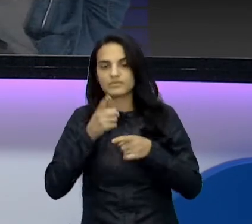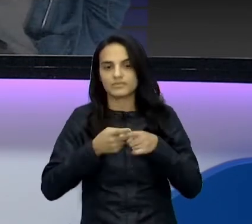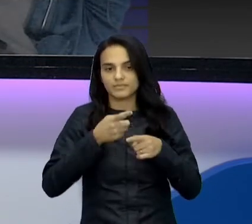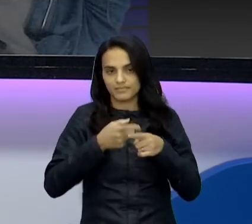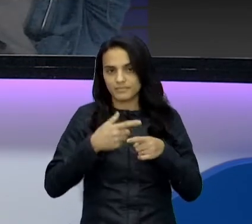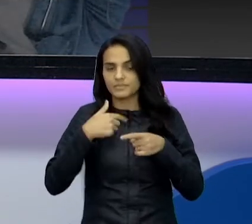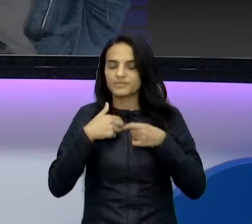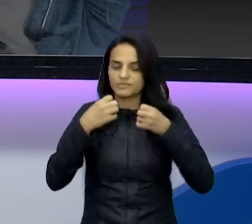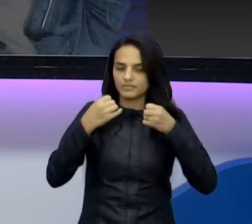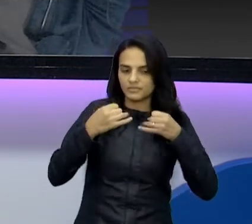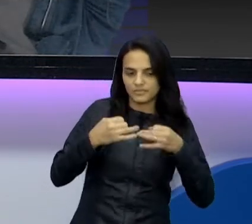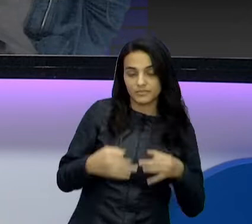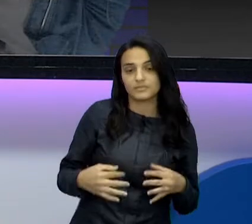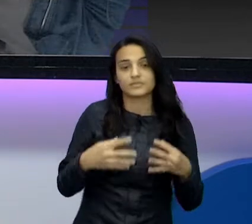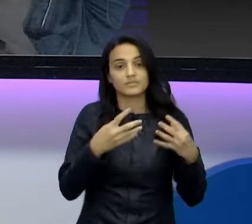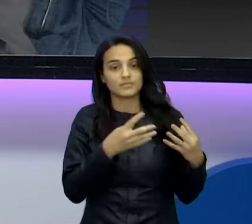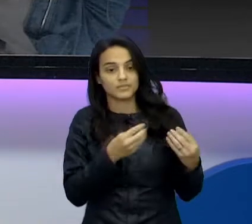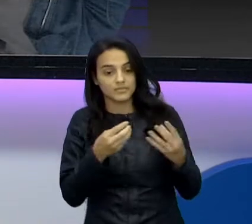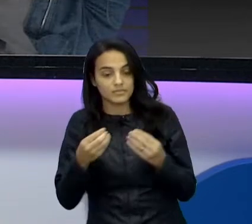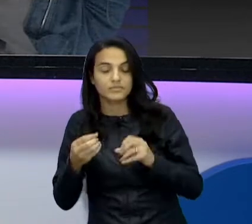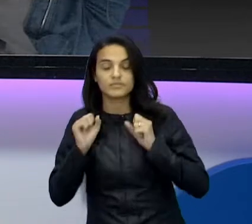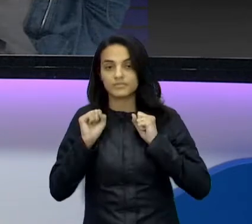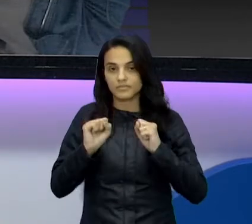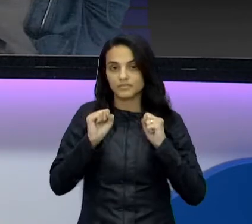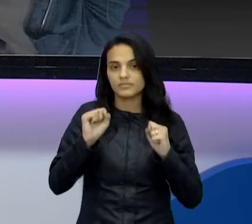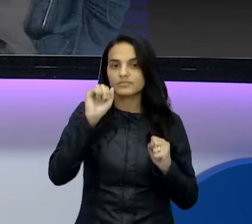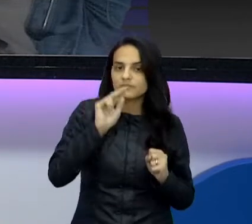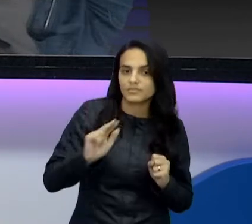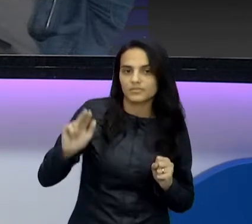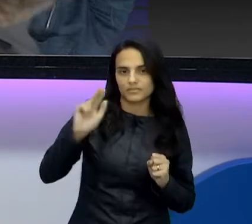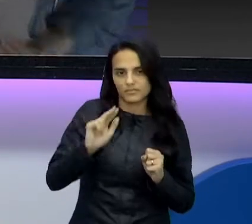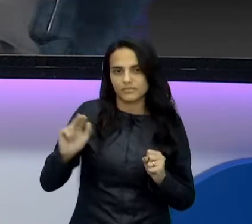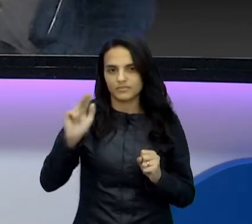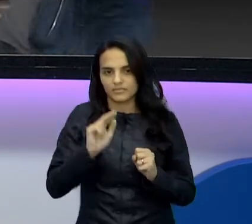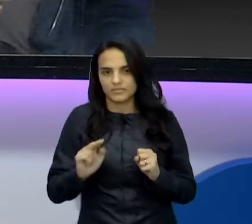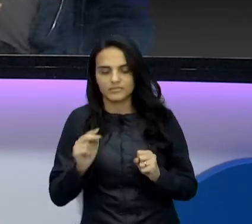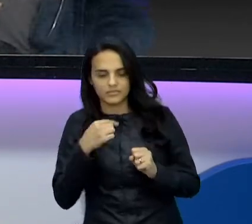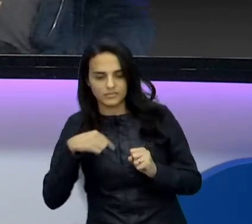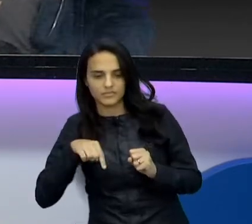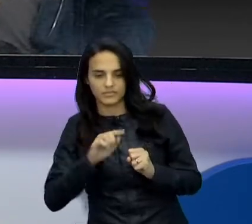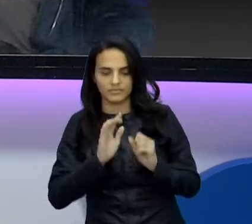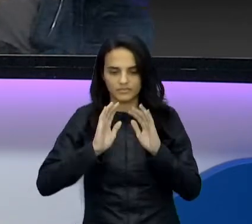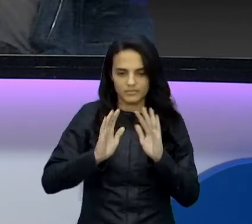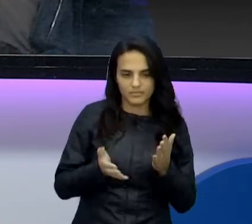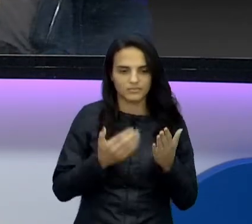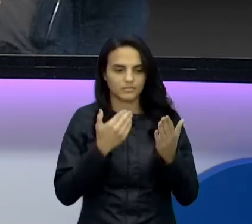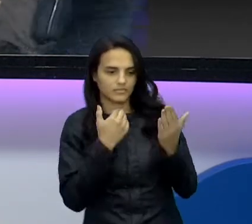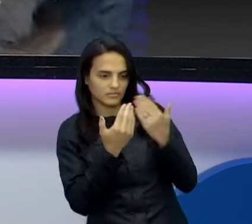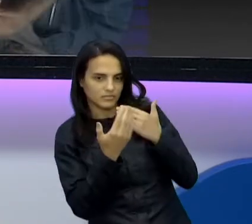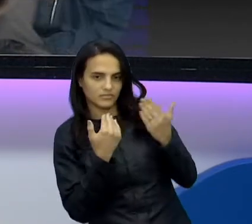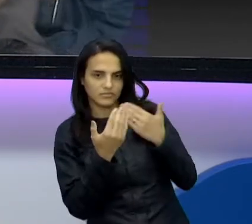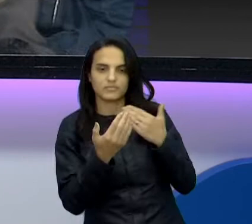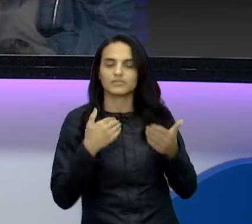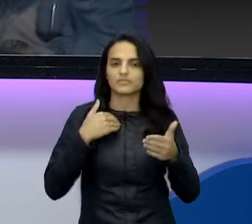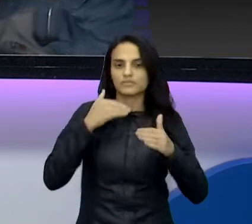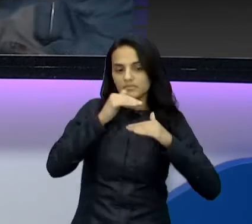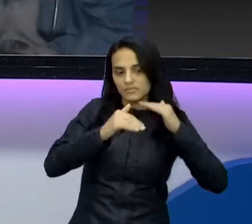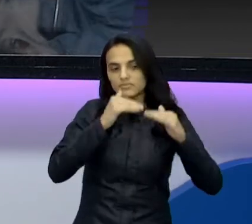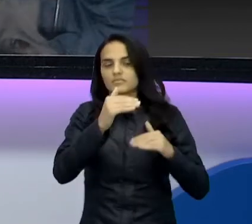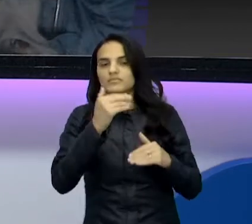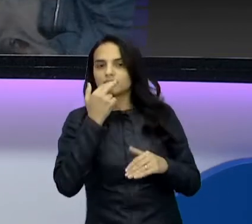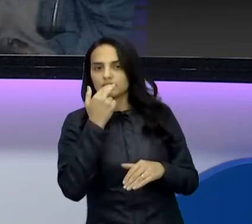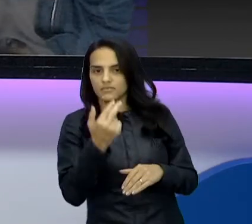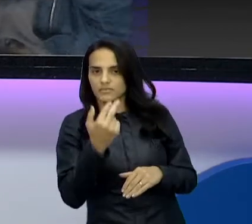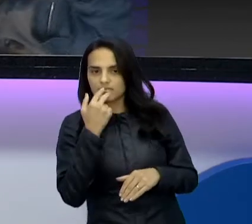eu citei que muitos podem utilizar aí, pelo menos o que a gente já conversou sobre a evolução da língua,